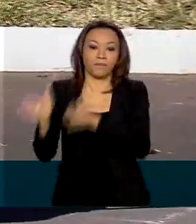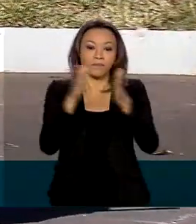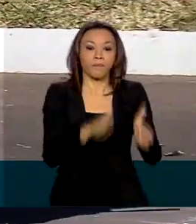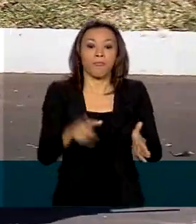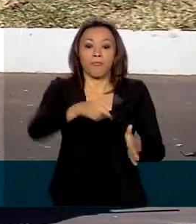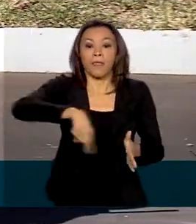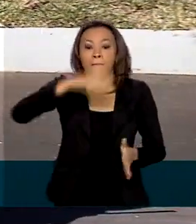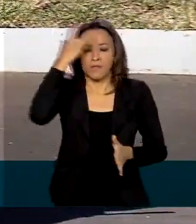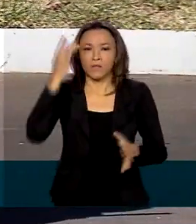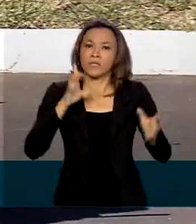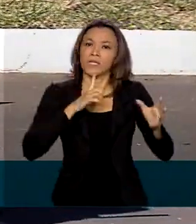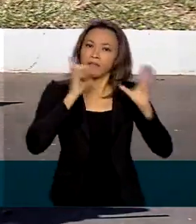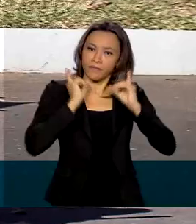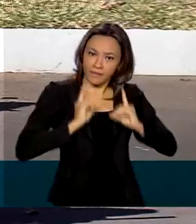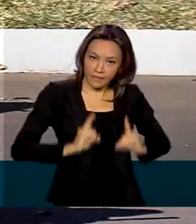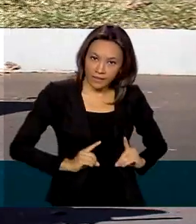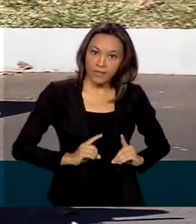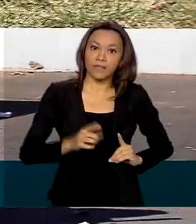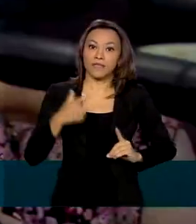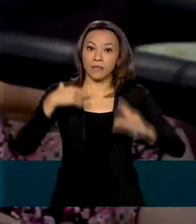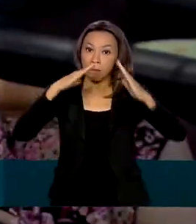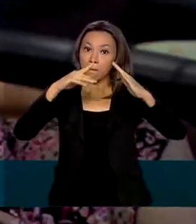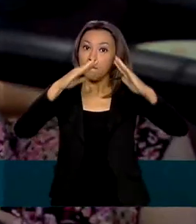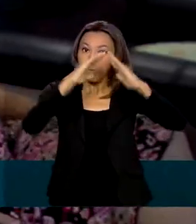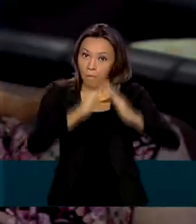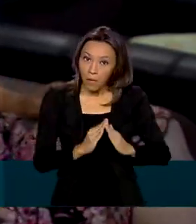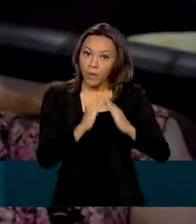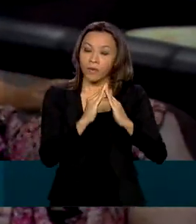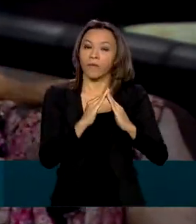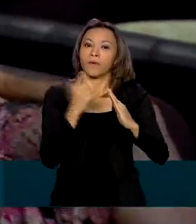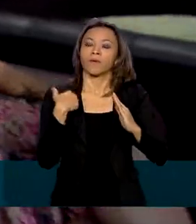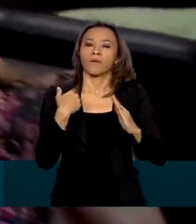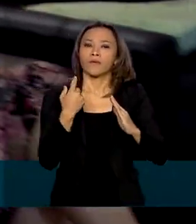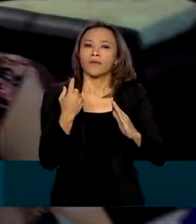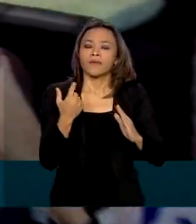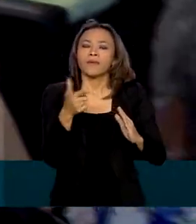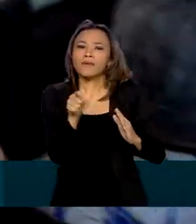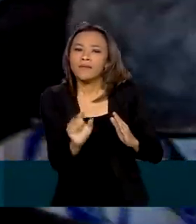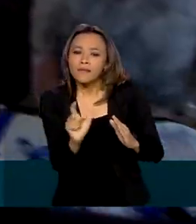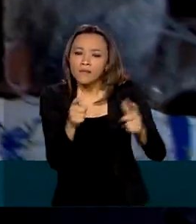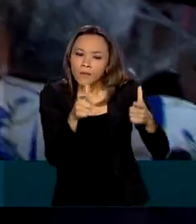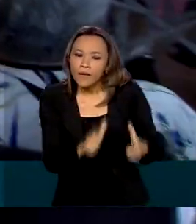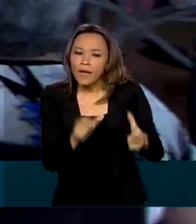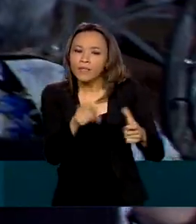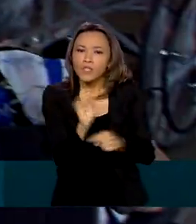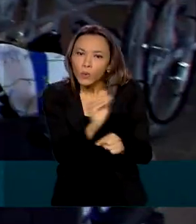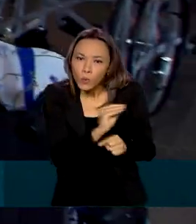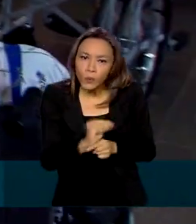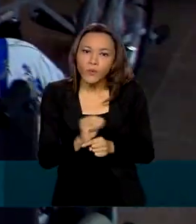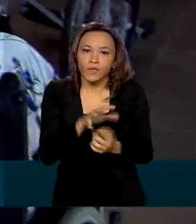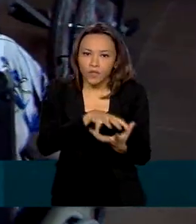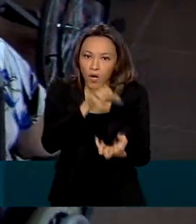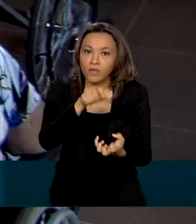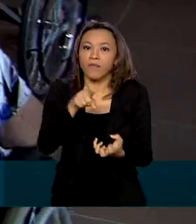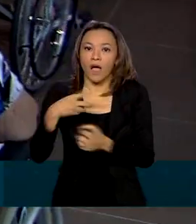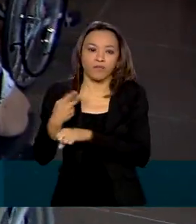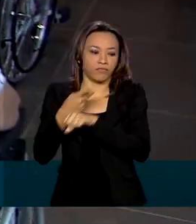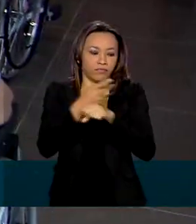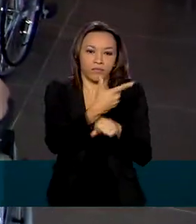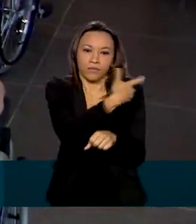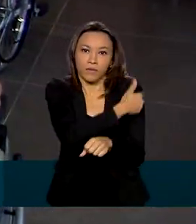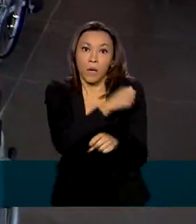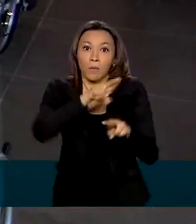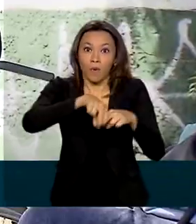com deficiência e os idosos que estiverem em caso de internação serão vacinados por meio de equipes que irão até essas instituições por